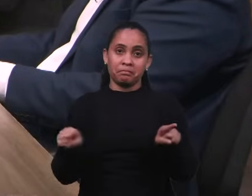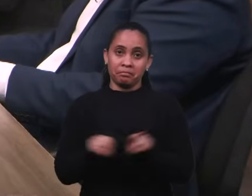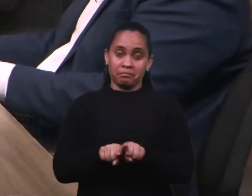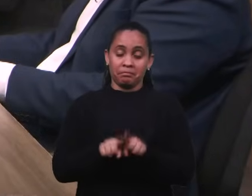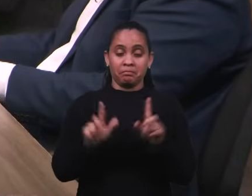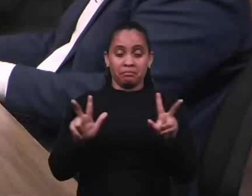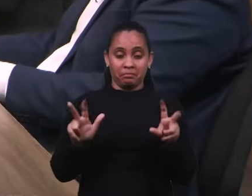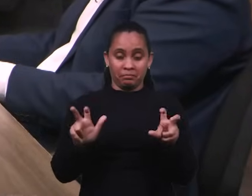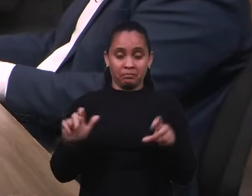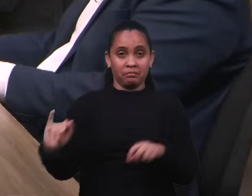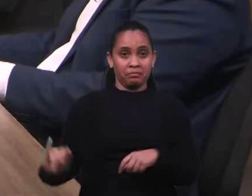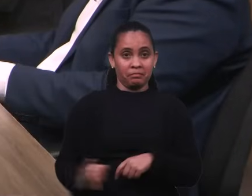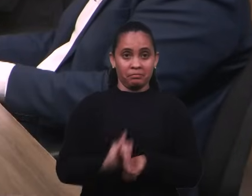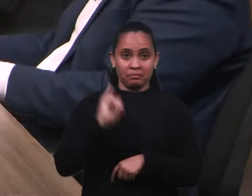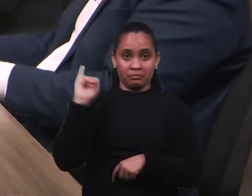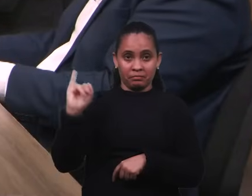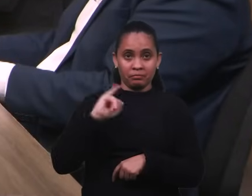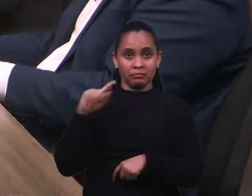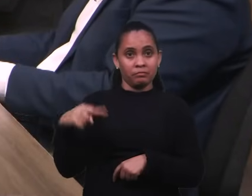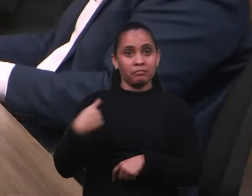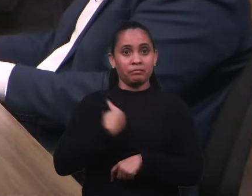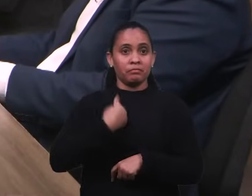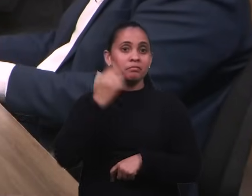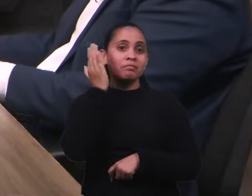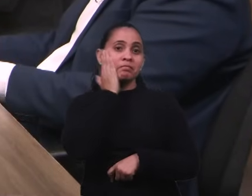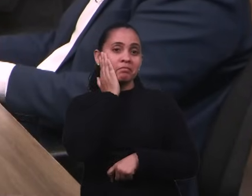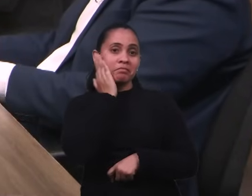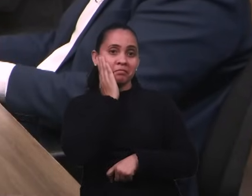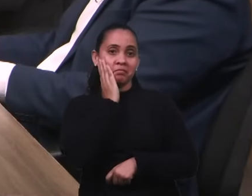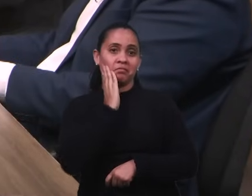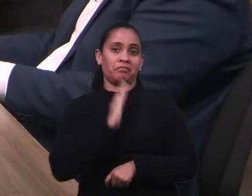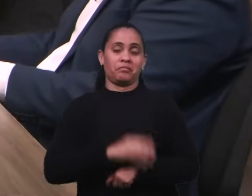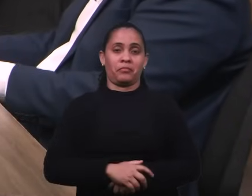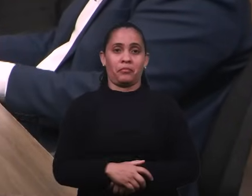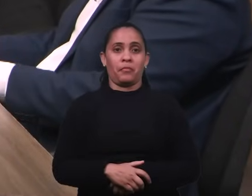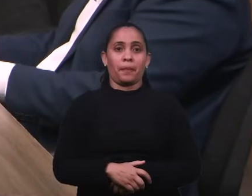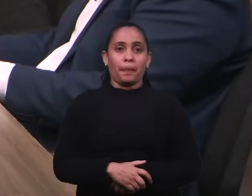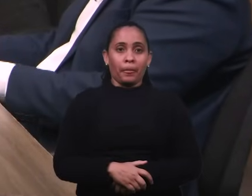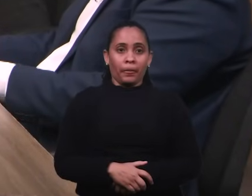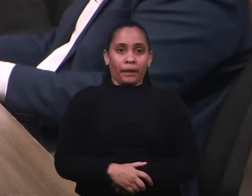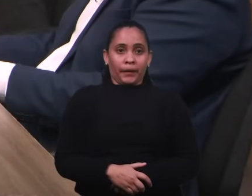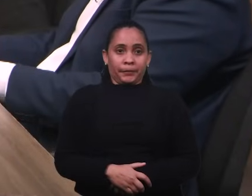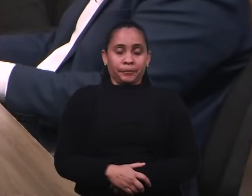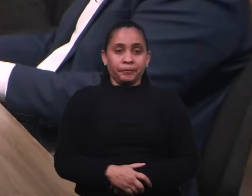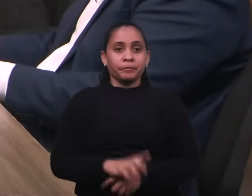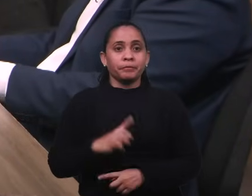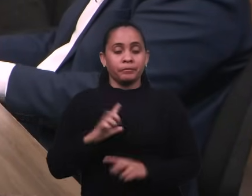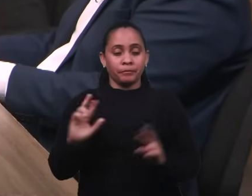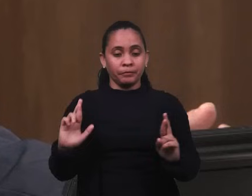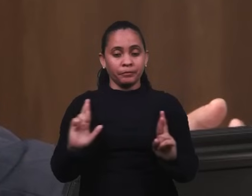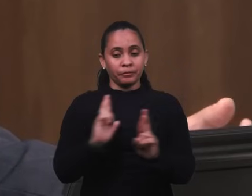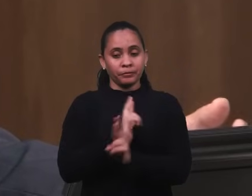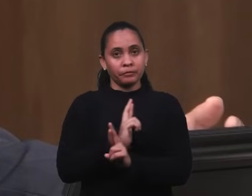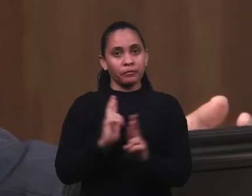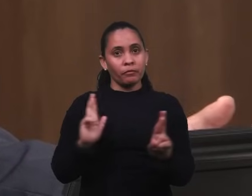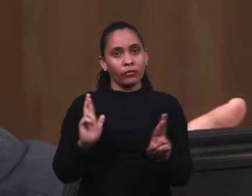assunto importante nós entendermos, né, porque essa relação